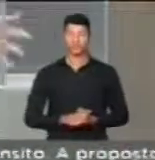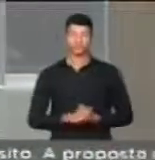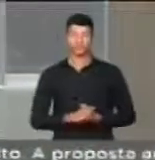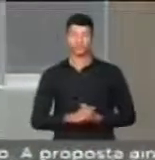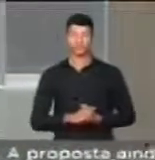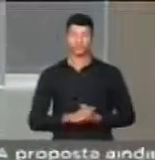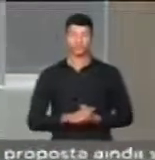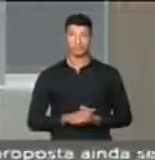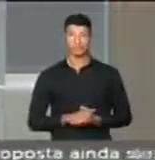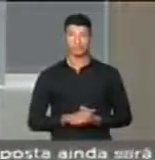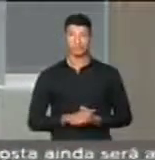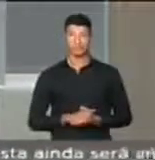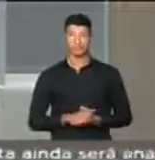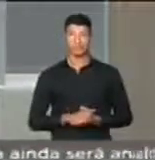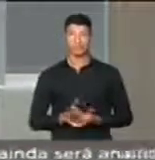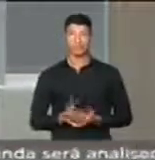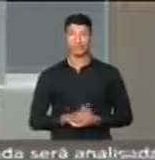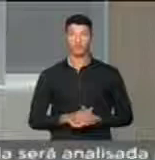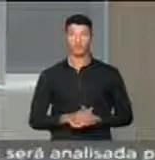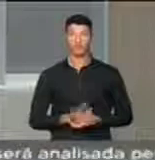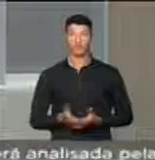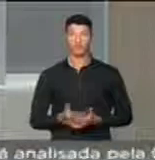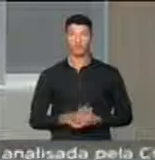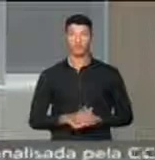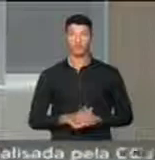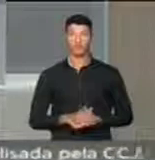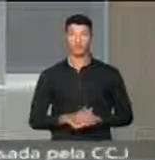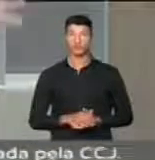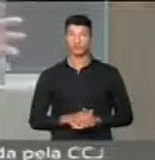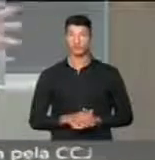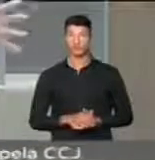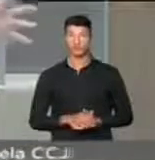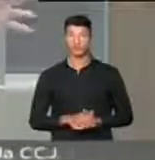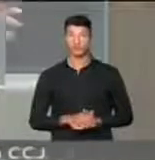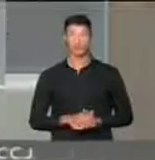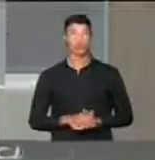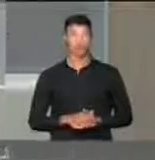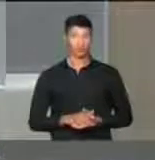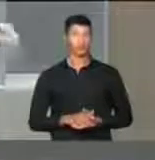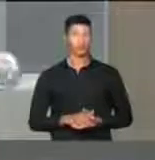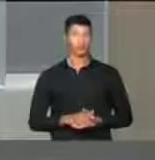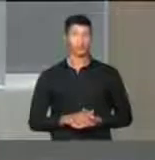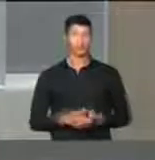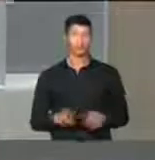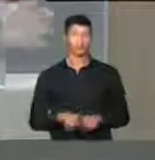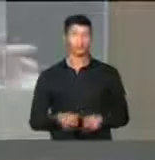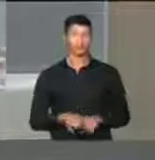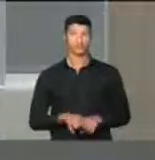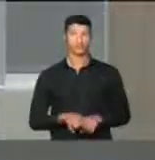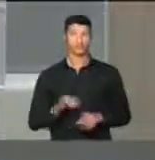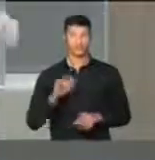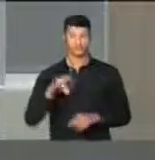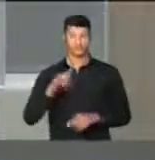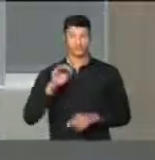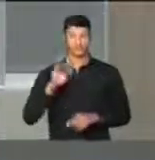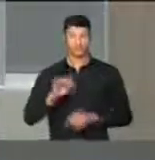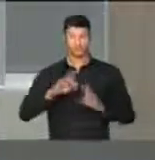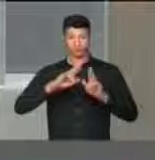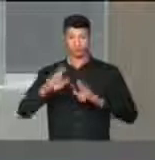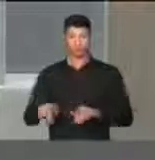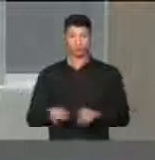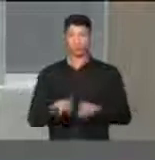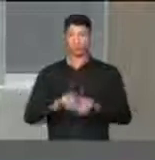simplificação na nossa matriz tributária, hoje são mais de 50 tipos de impostos diferentes